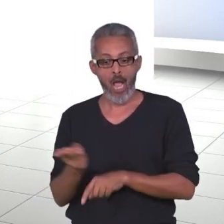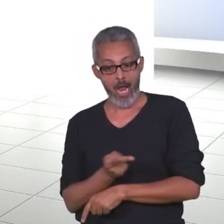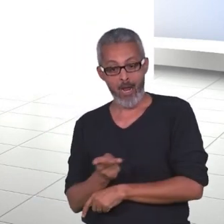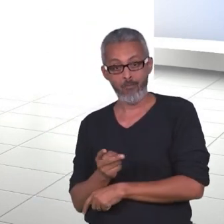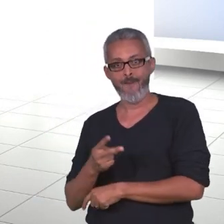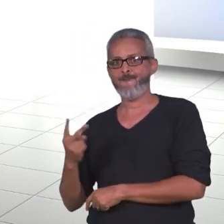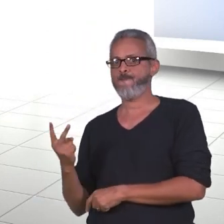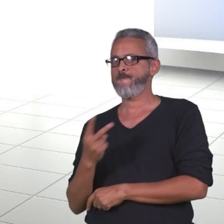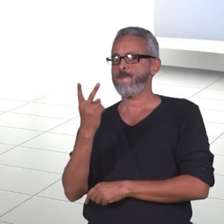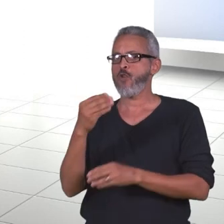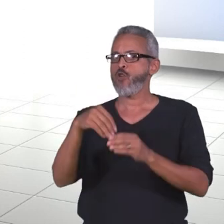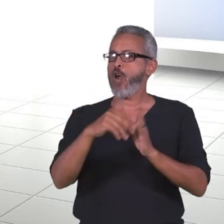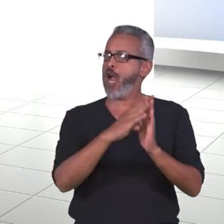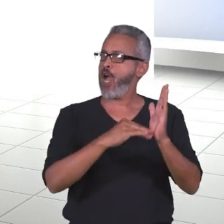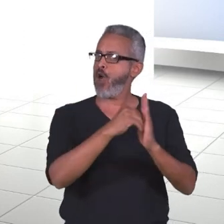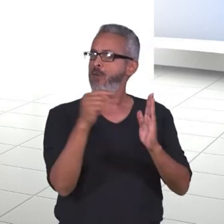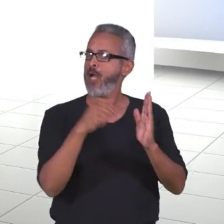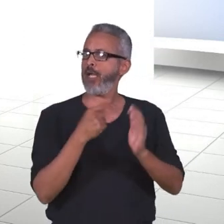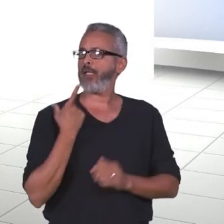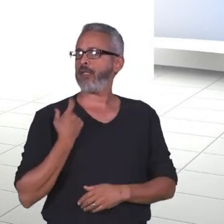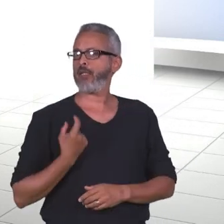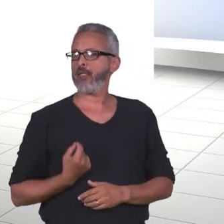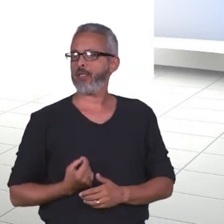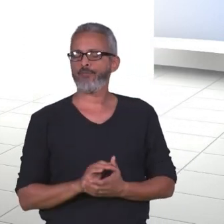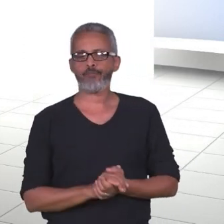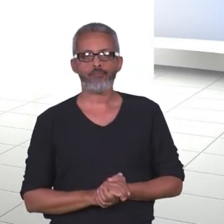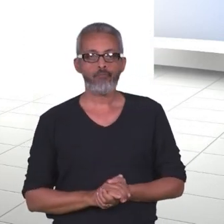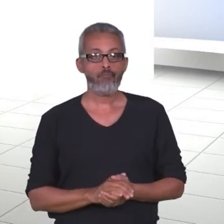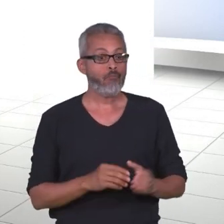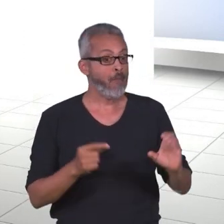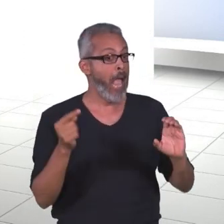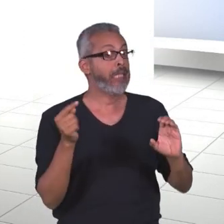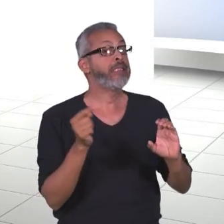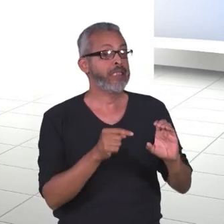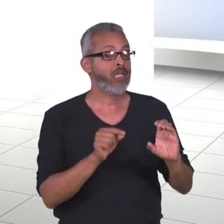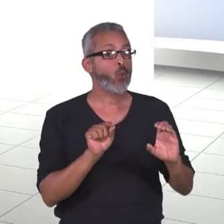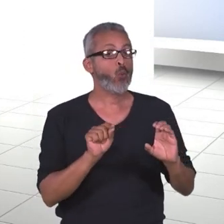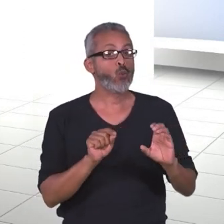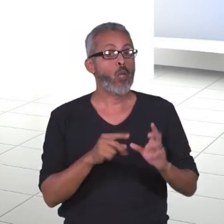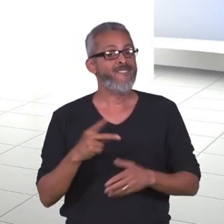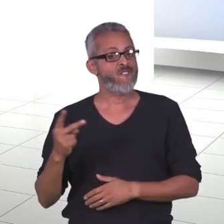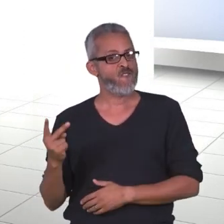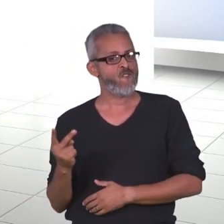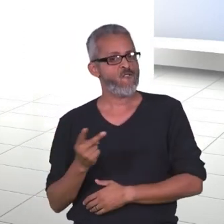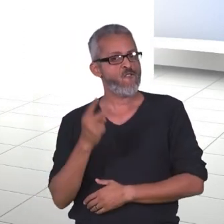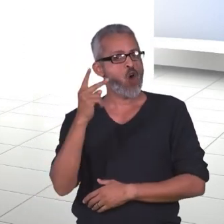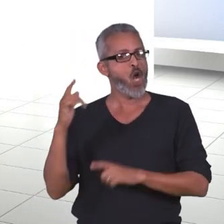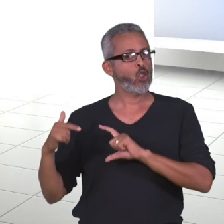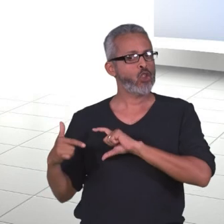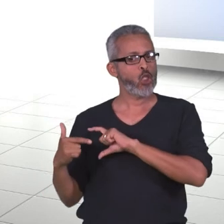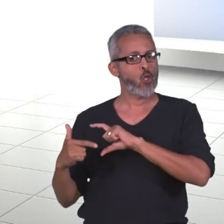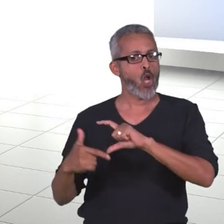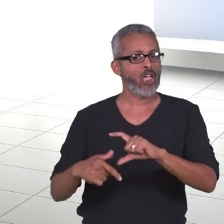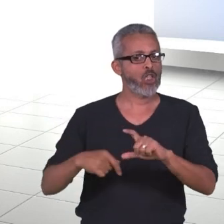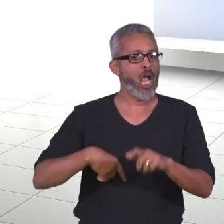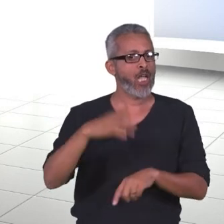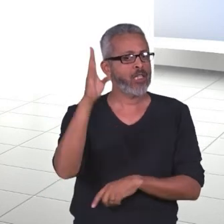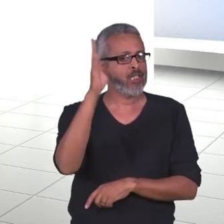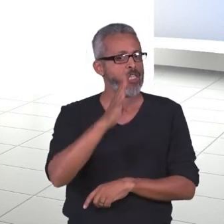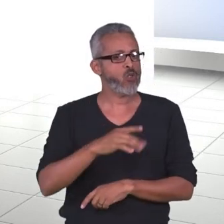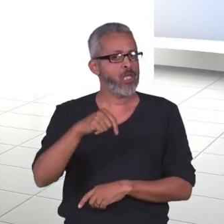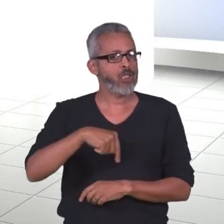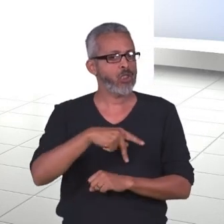os círculos são valorizados na obra da Tarsila. A letra C fala da valorização dos